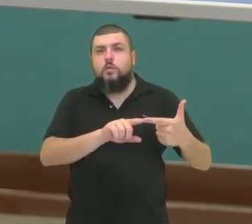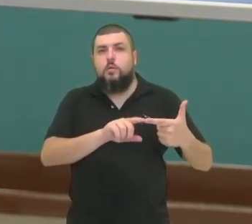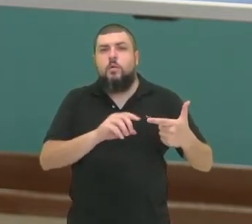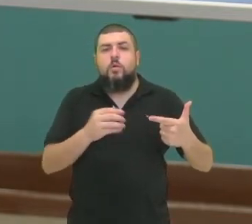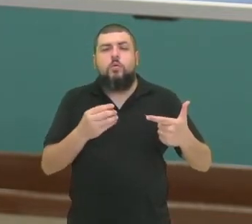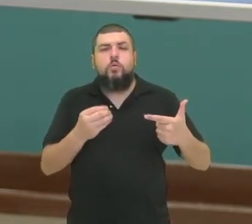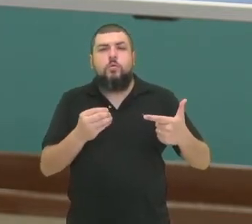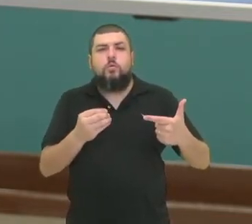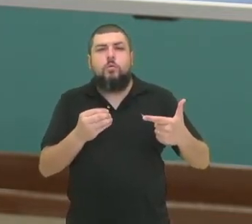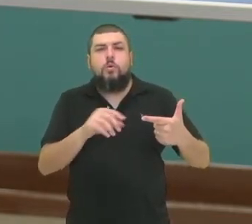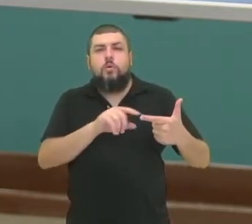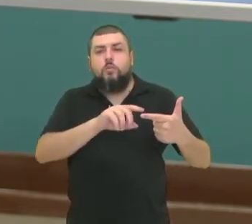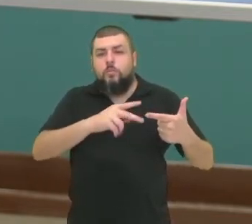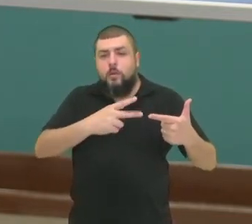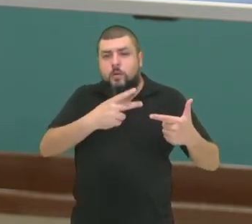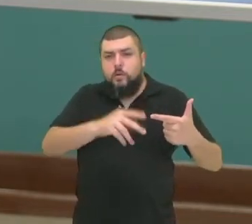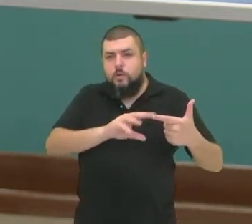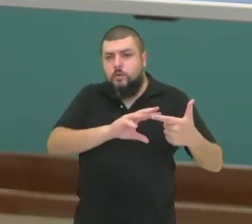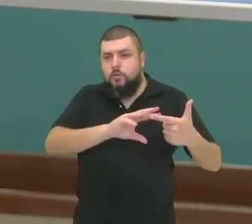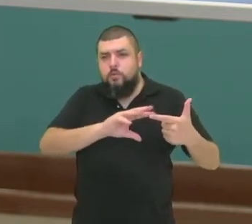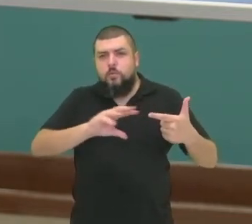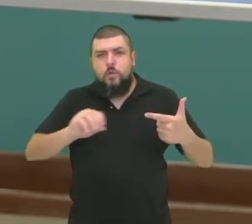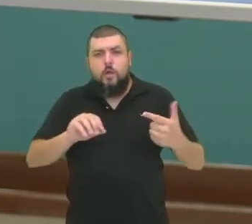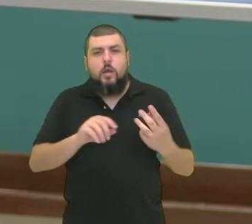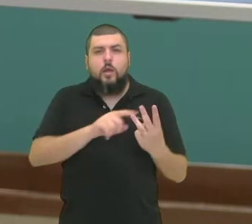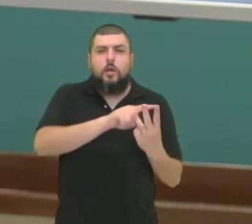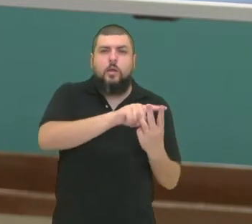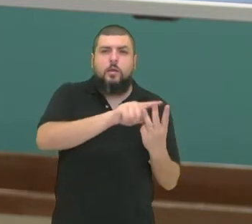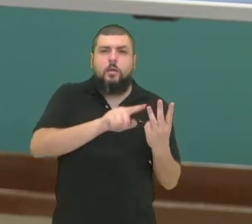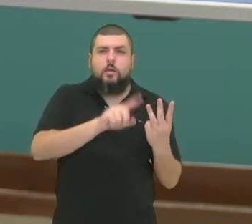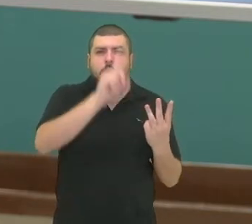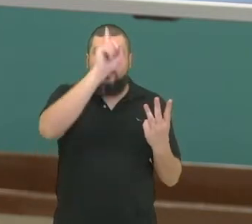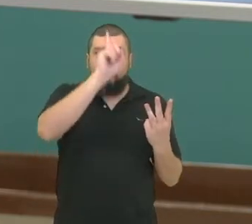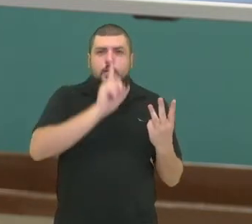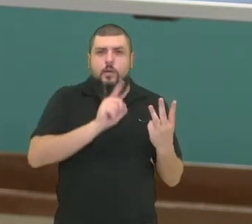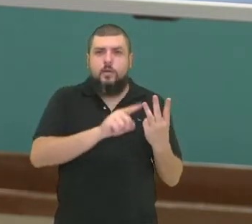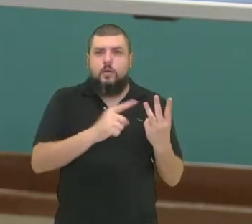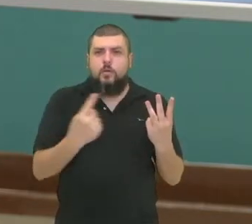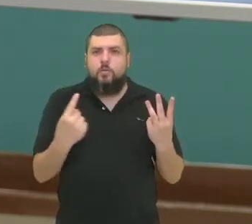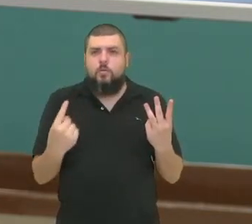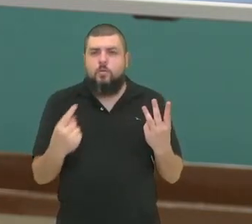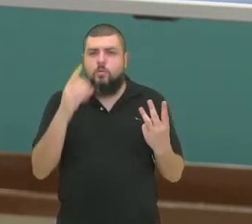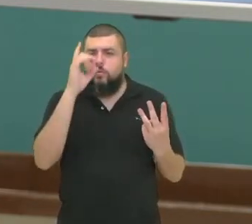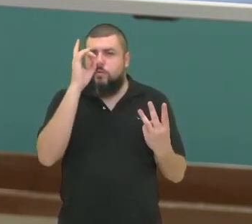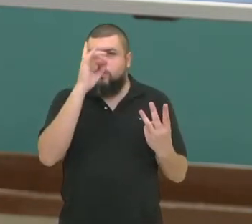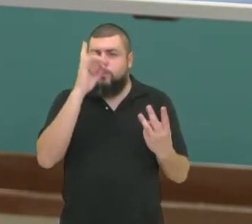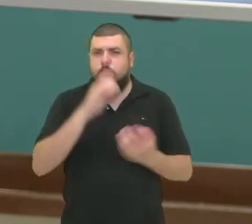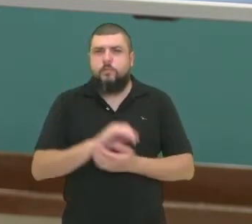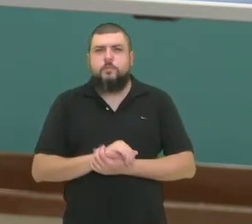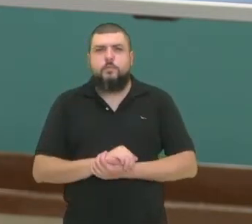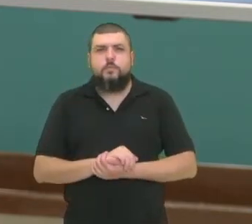uma autofecundação, temos 3 indivíduos amarelos e um indivíduo verde.